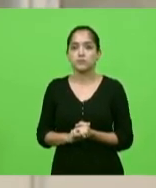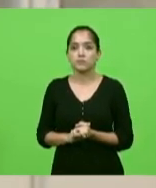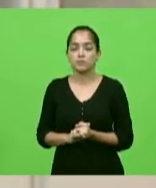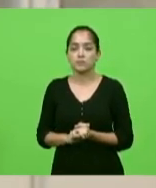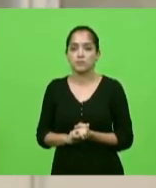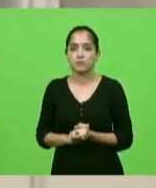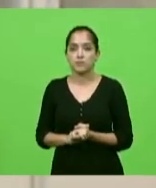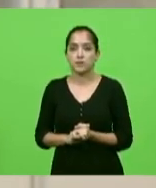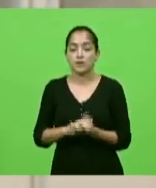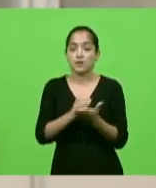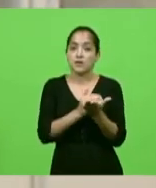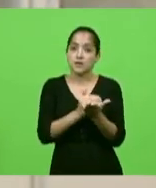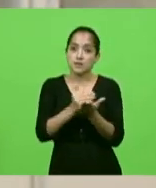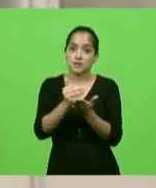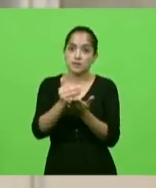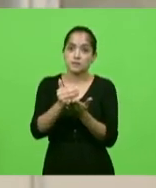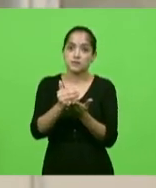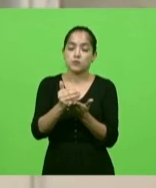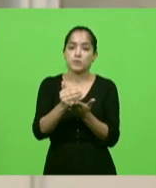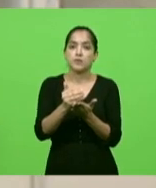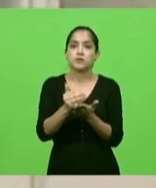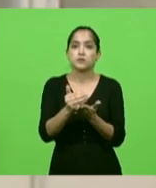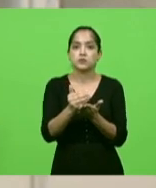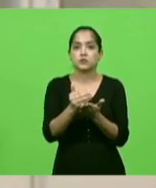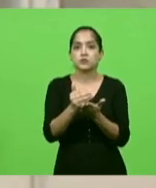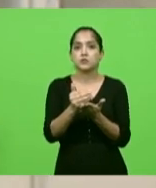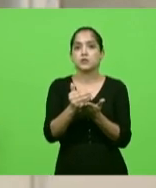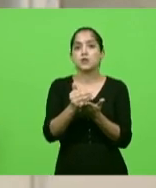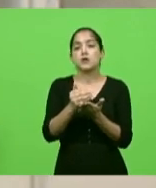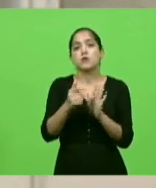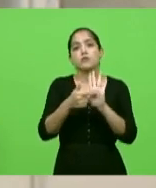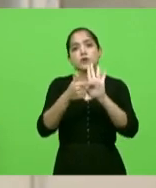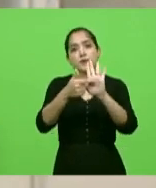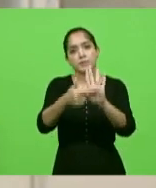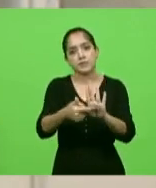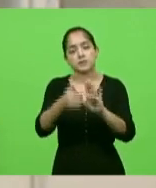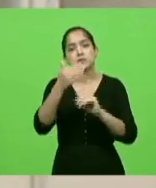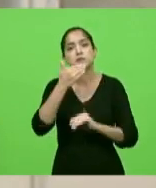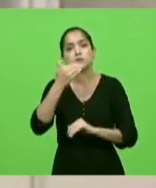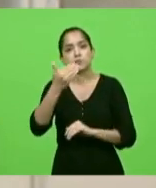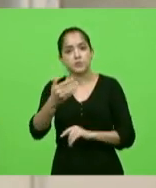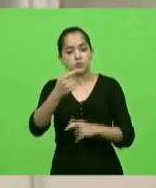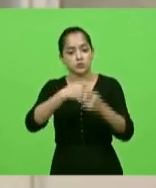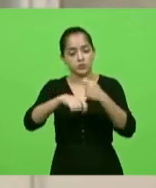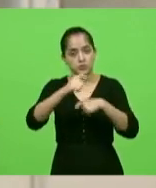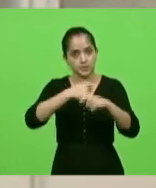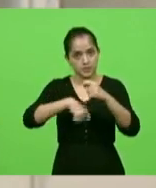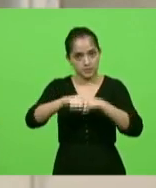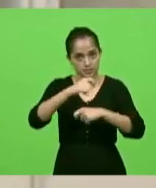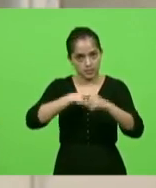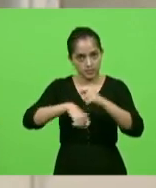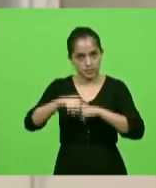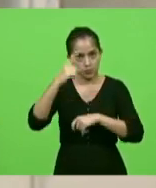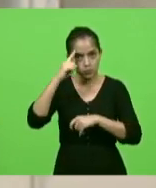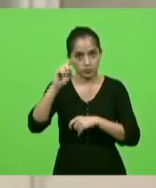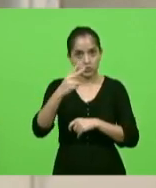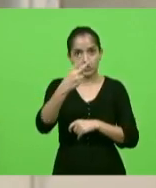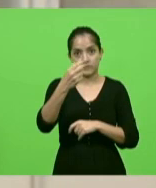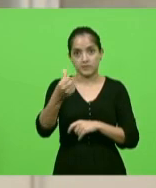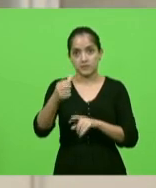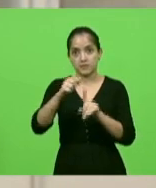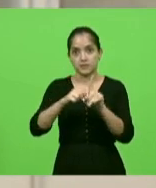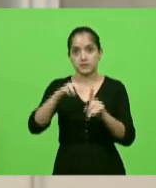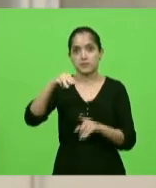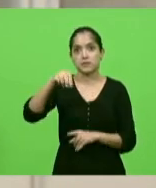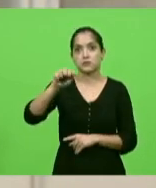Farma inicialmente foi apresentado o requerimento administrativo datado de 26 de